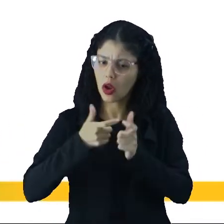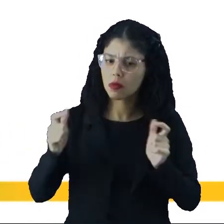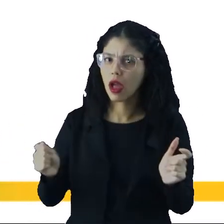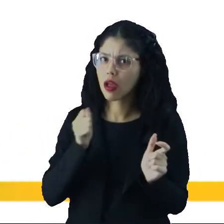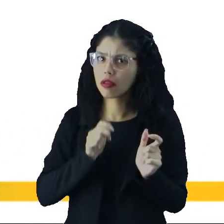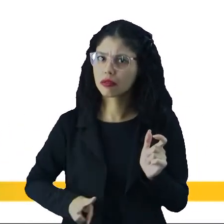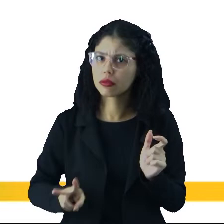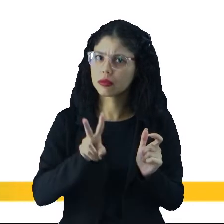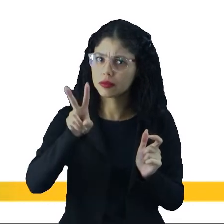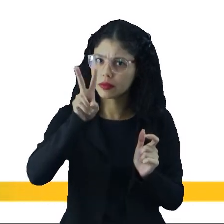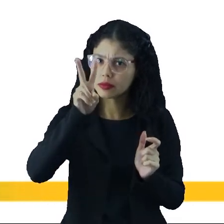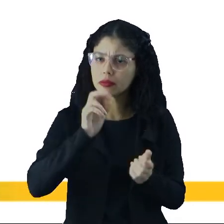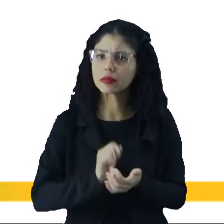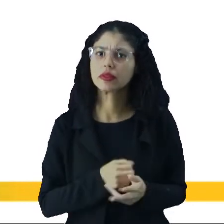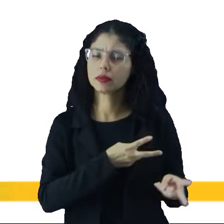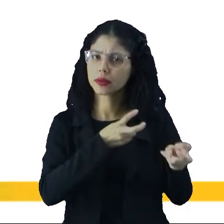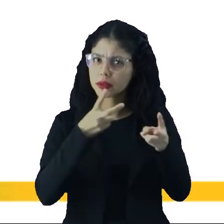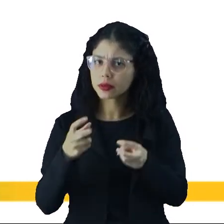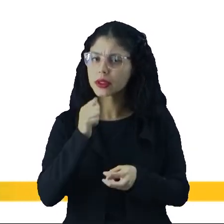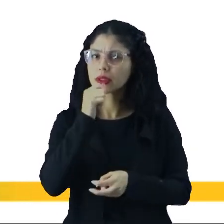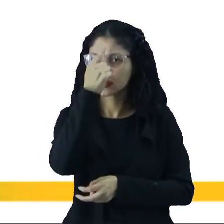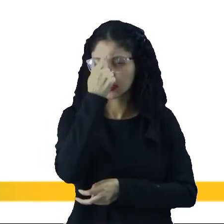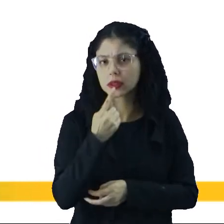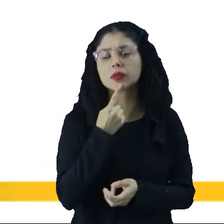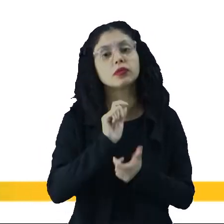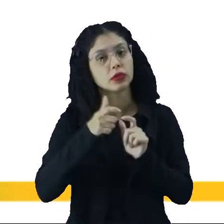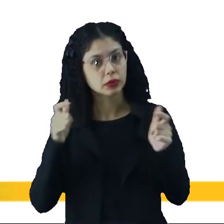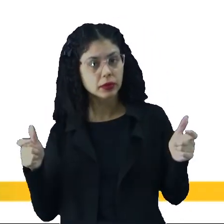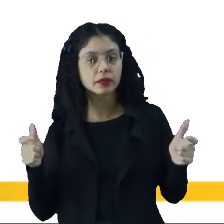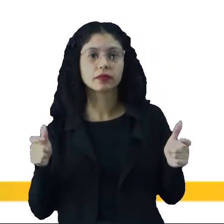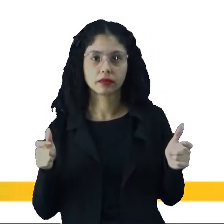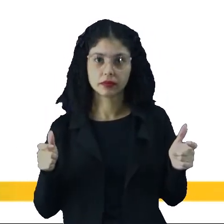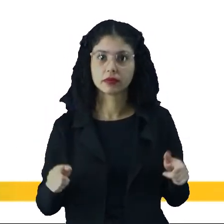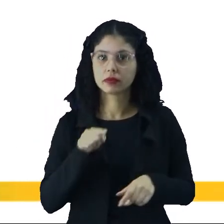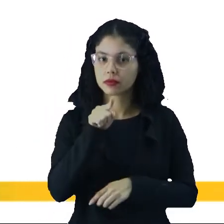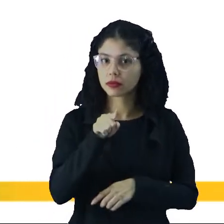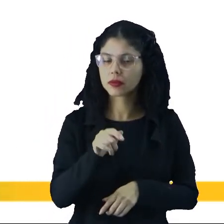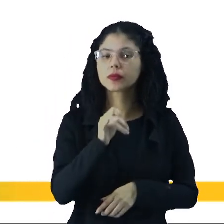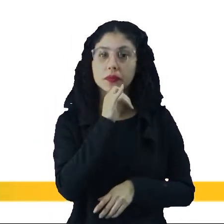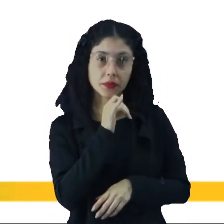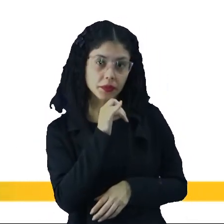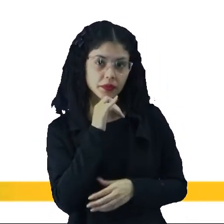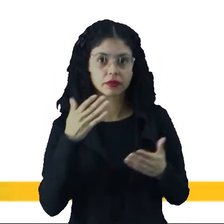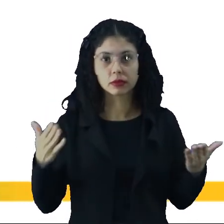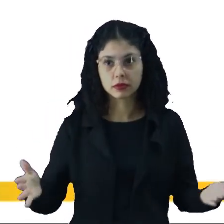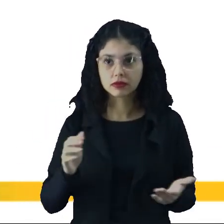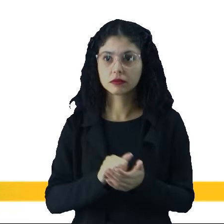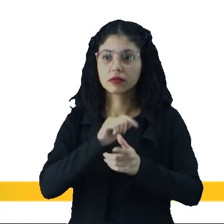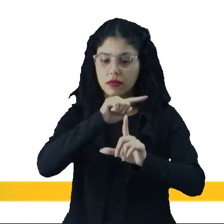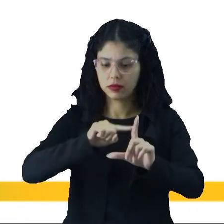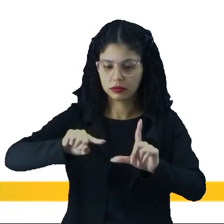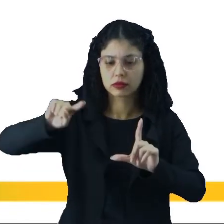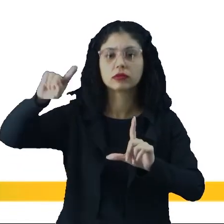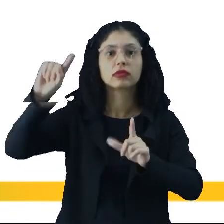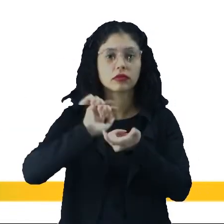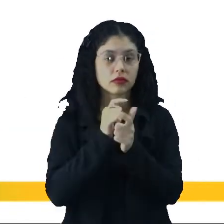aumentando os valores de x, dá para perceber que a imagem vai aumentar, ó. Então isso aqui é um exemplo, por exemplo, de uma